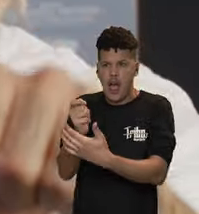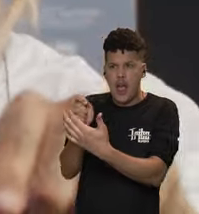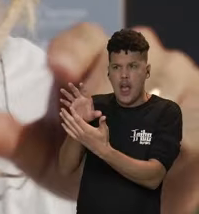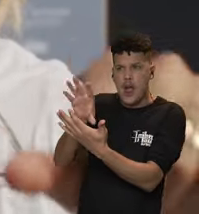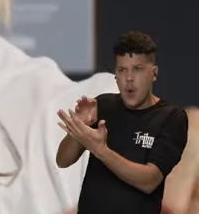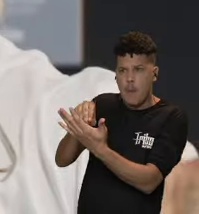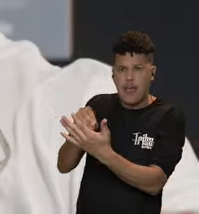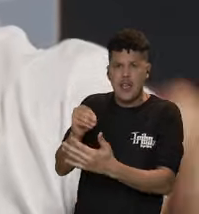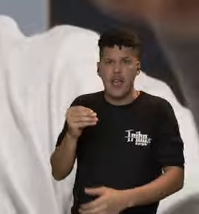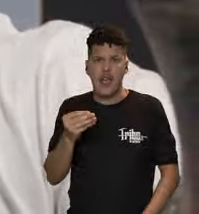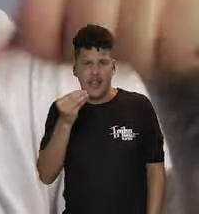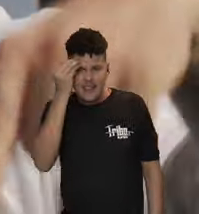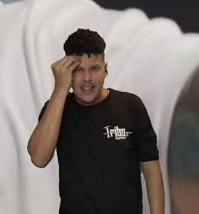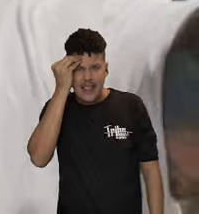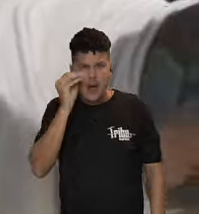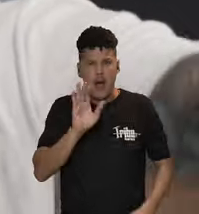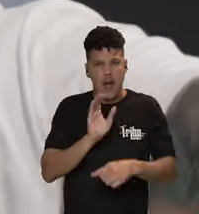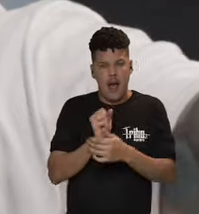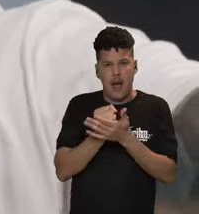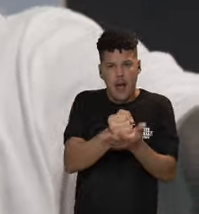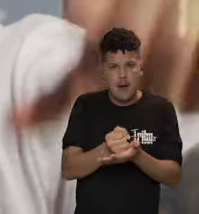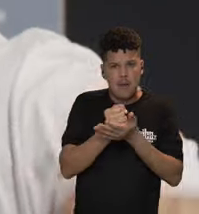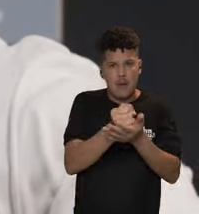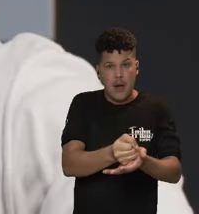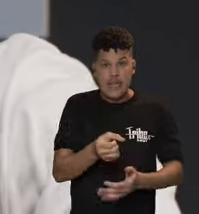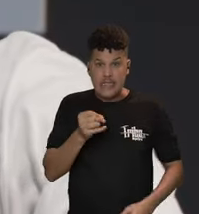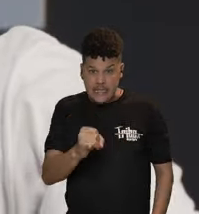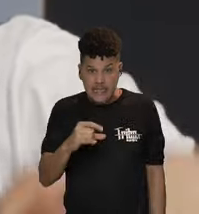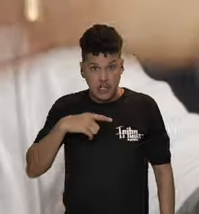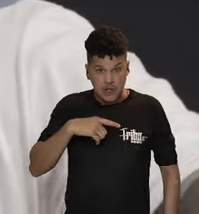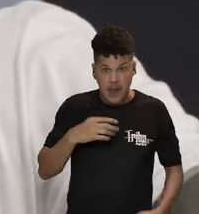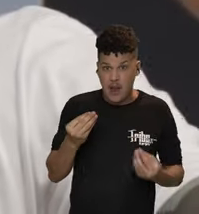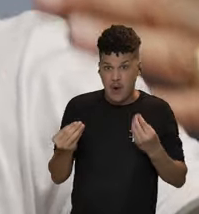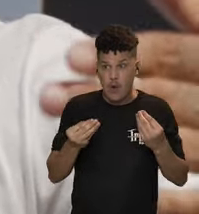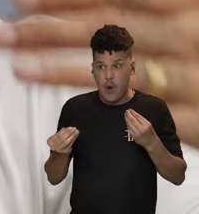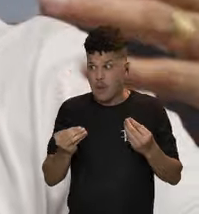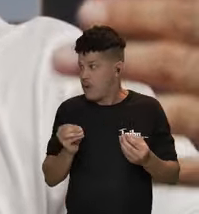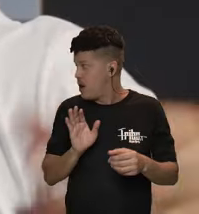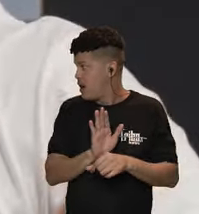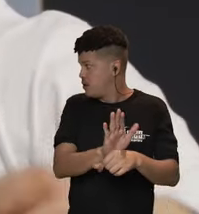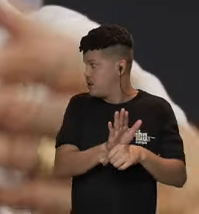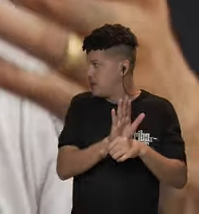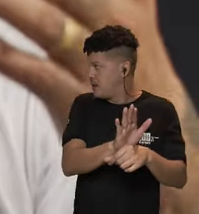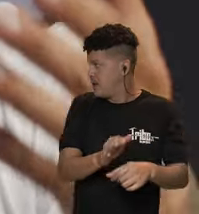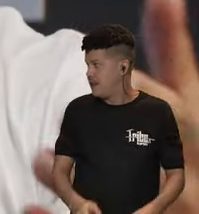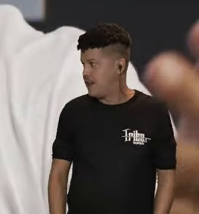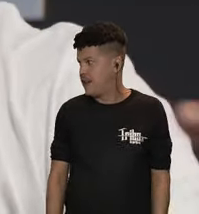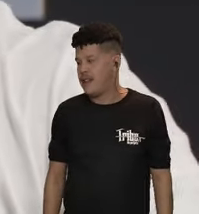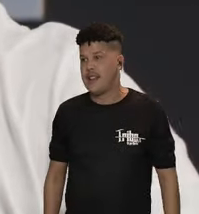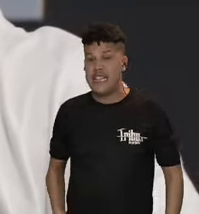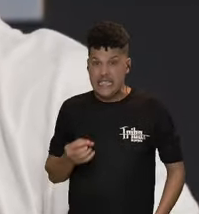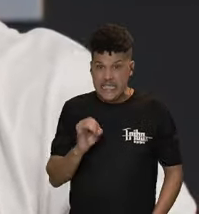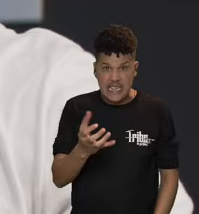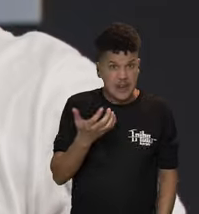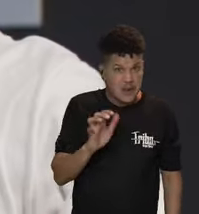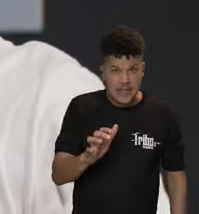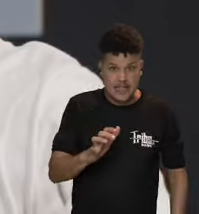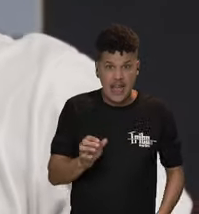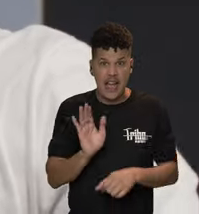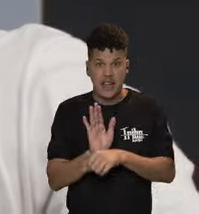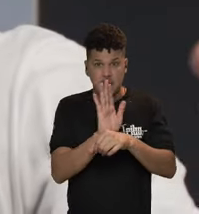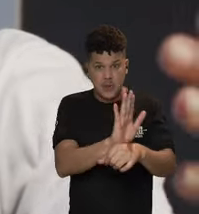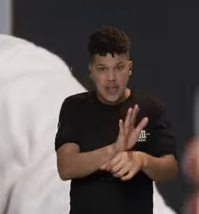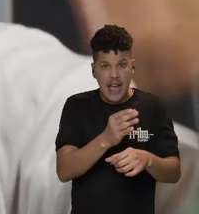do seu celular, beleza? Lembrando, se você tiver condições, se tiver condições e também não quiser doar por esses